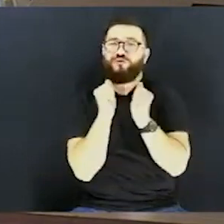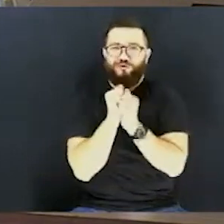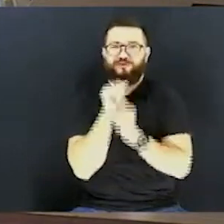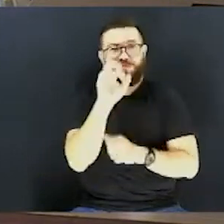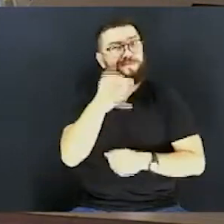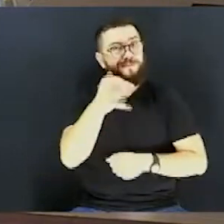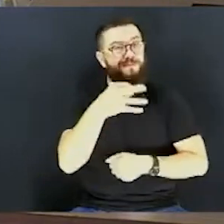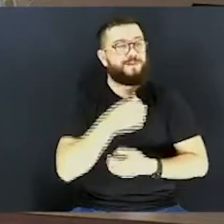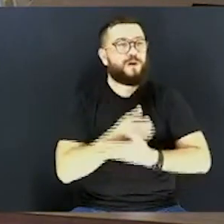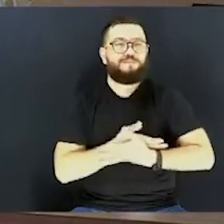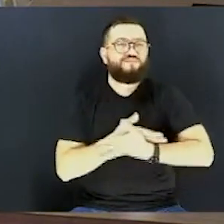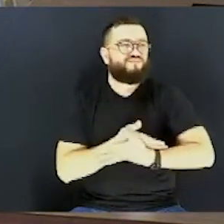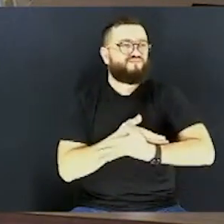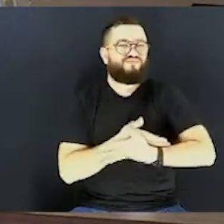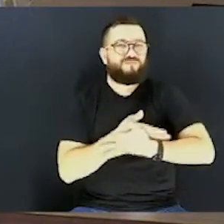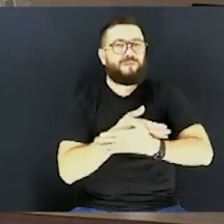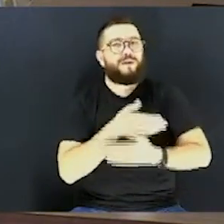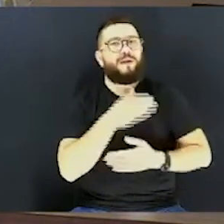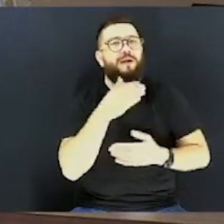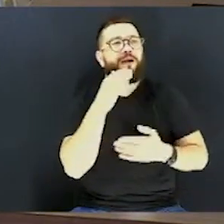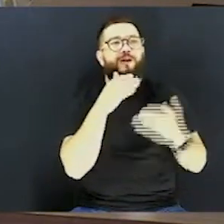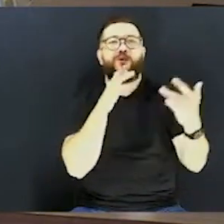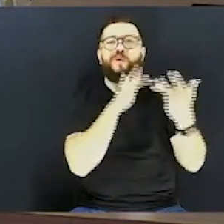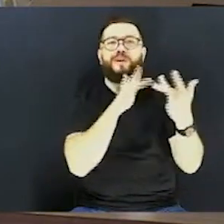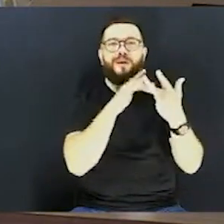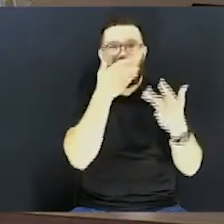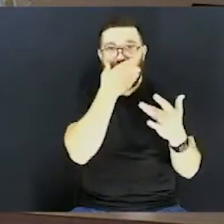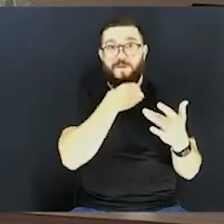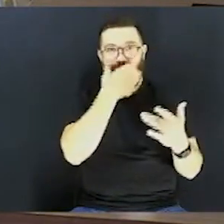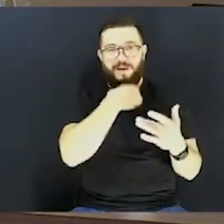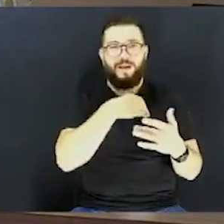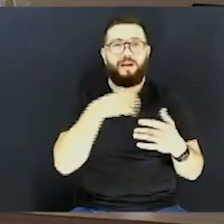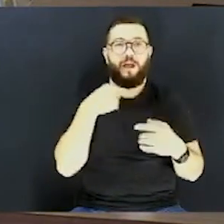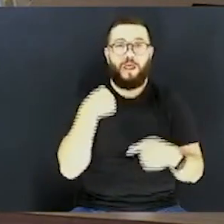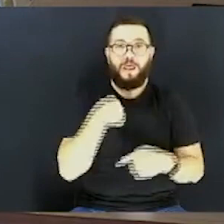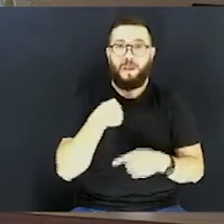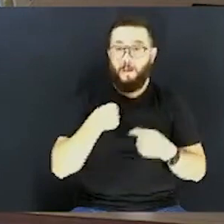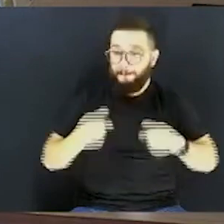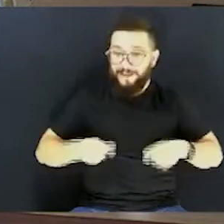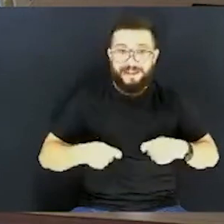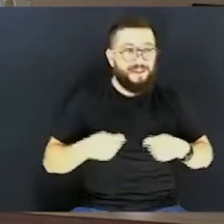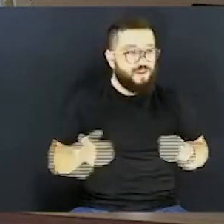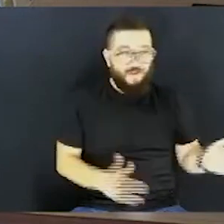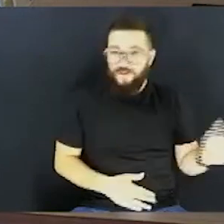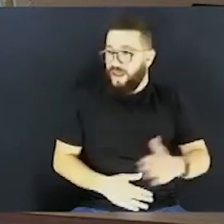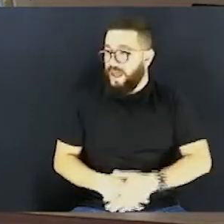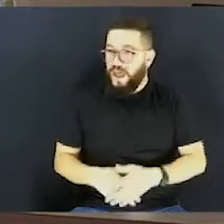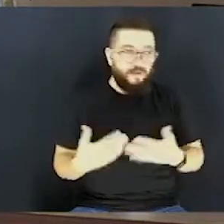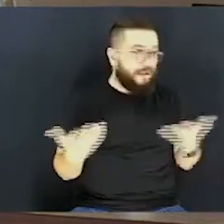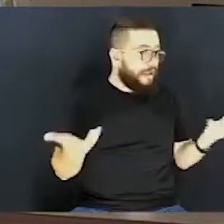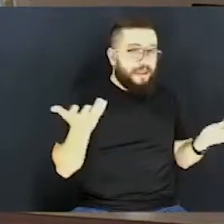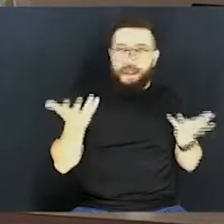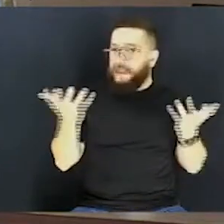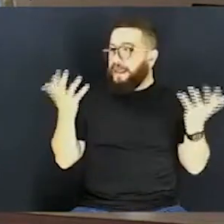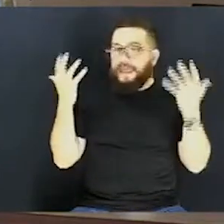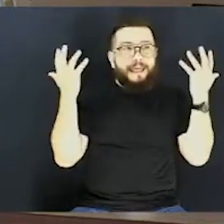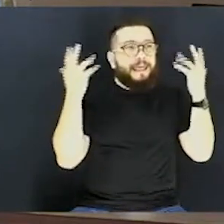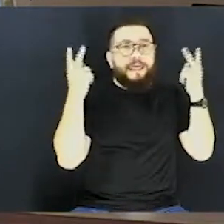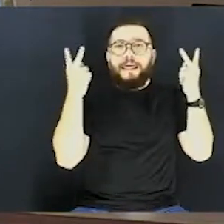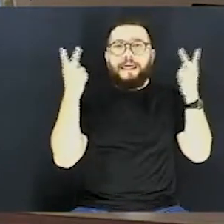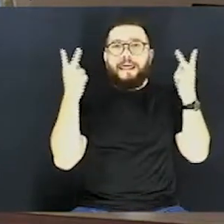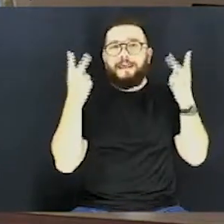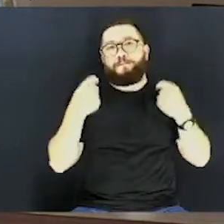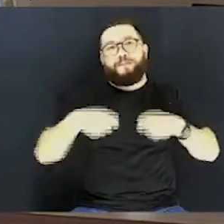comigo visitar o prefeito. E, na saída, eu precisei trocar a fraldinha da minha filha, e eu não tinha onde fazer essa troca. Eu tive que fazer num sofá lá, a